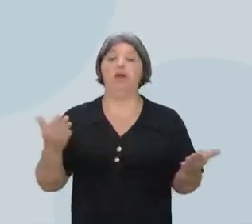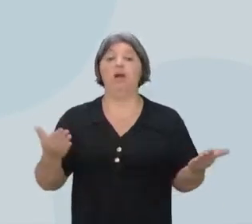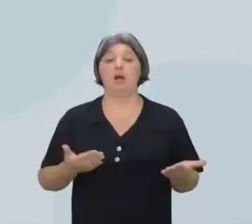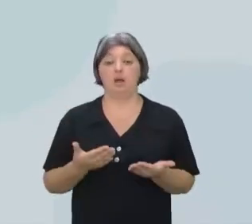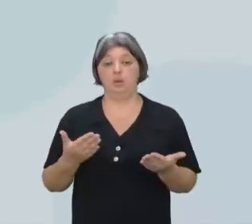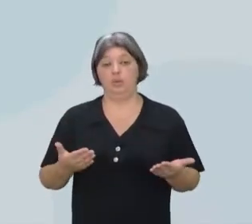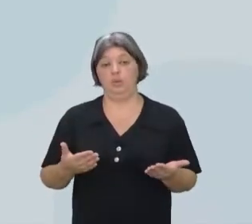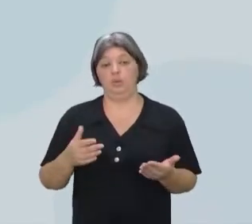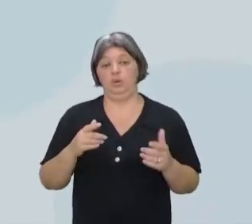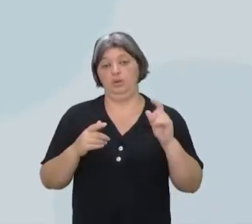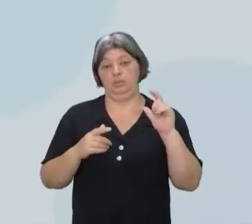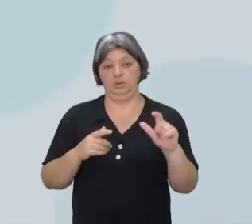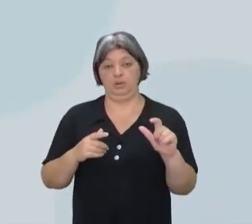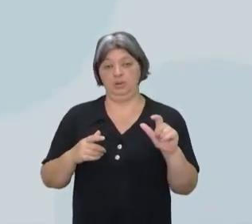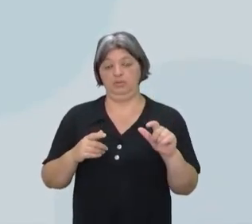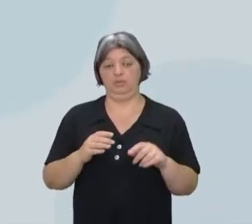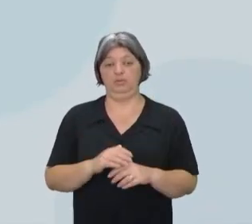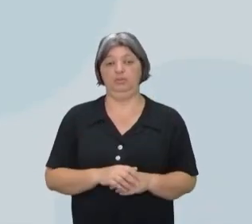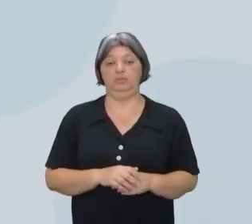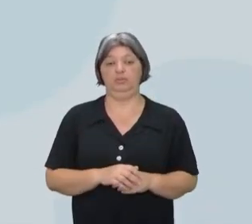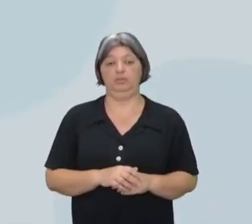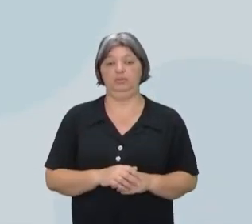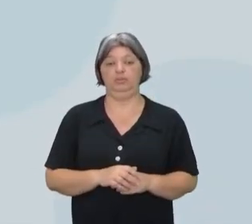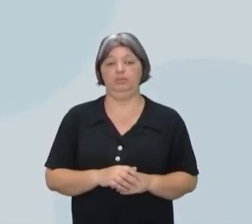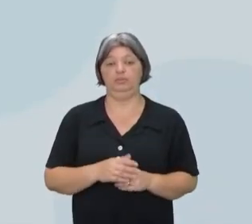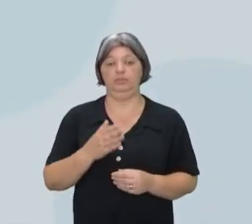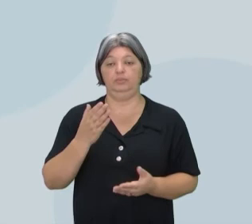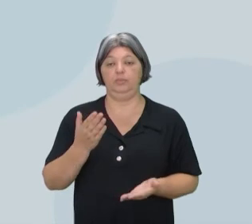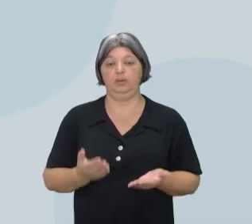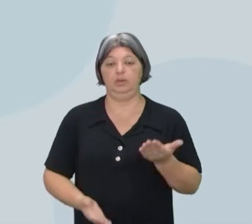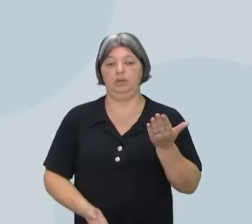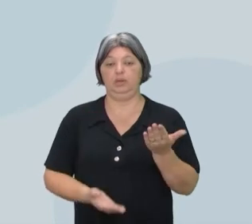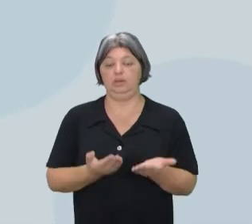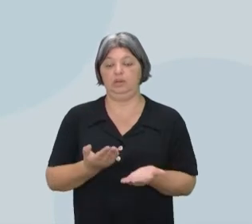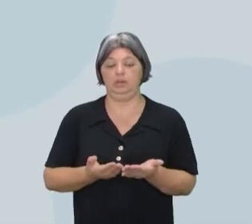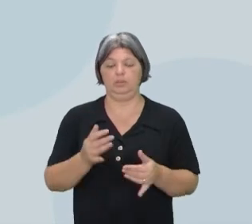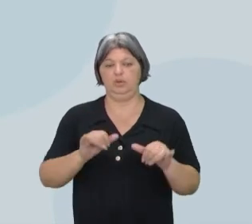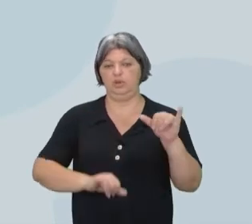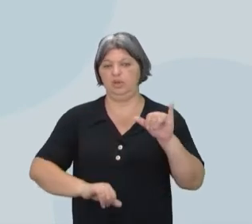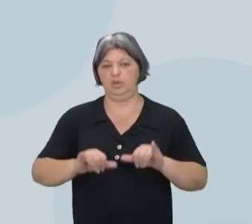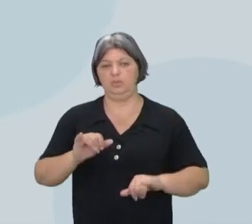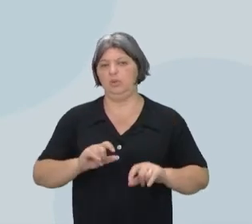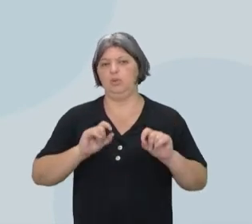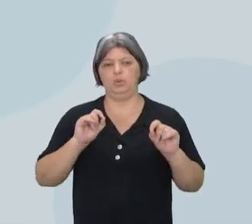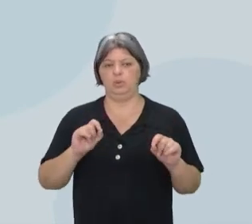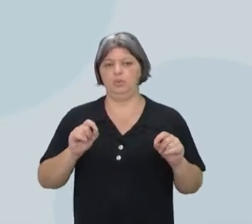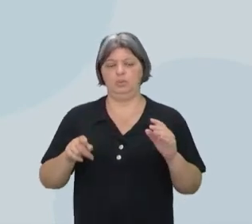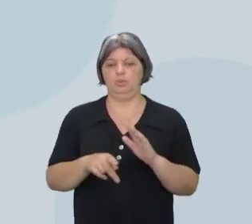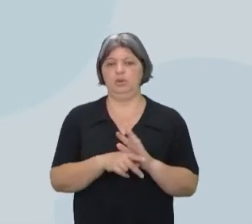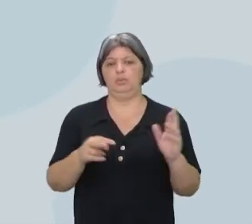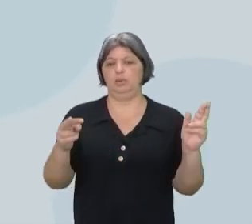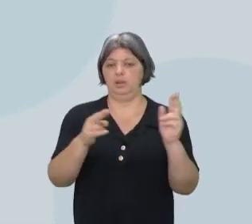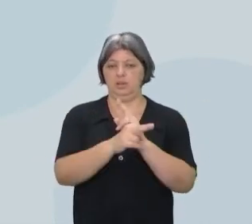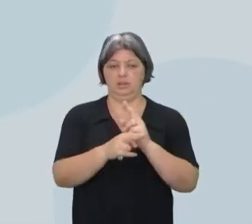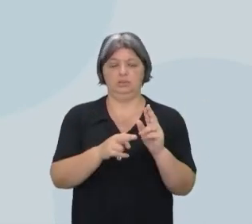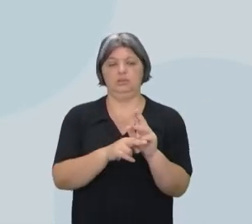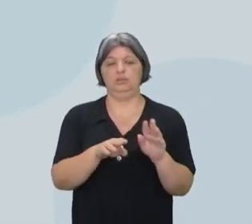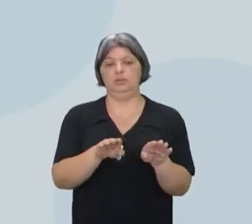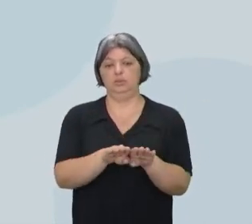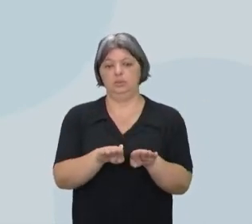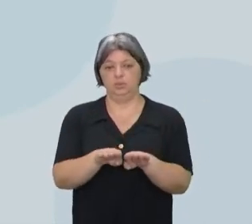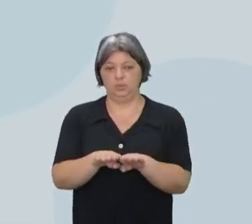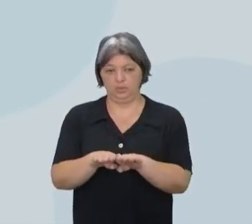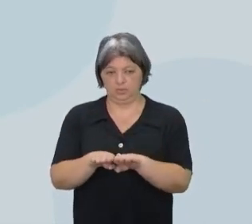vocês, a palavra equilíbrio químico. Onde será que essa reação de igualdade e que essas reações que